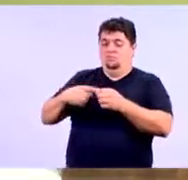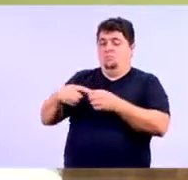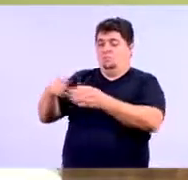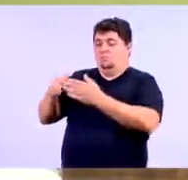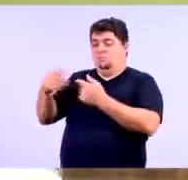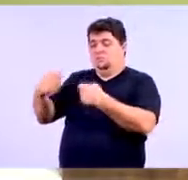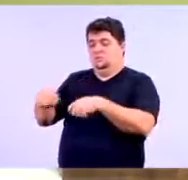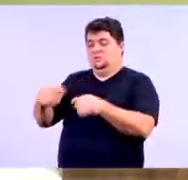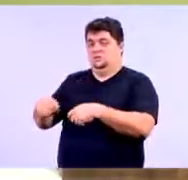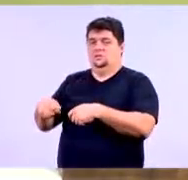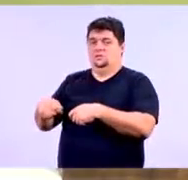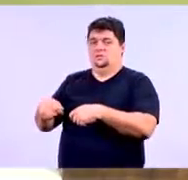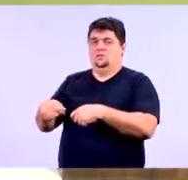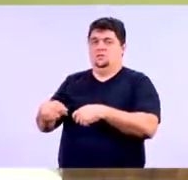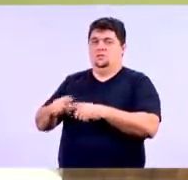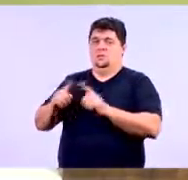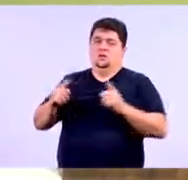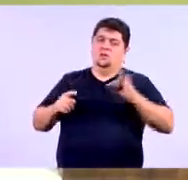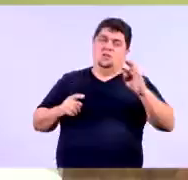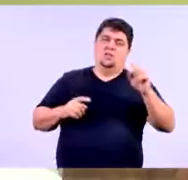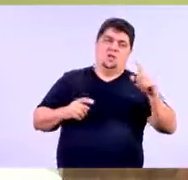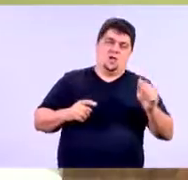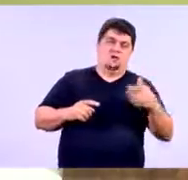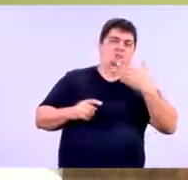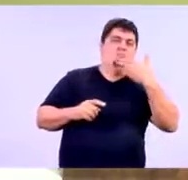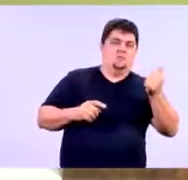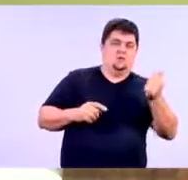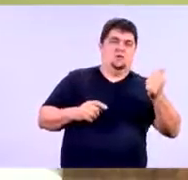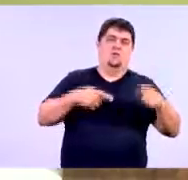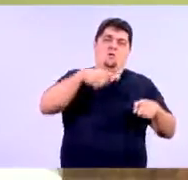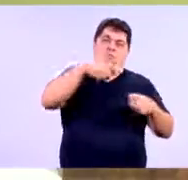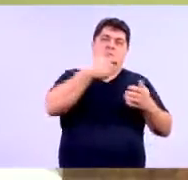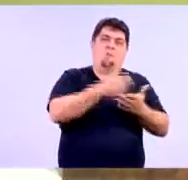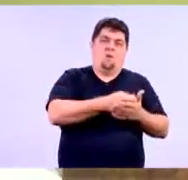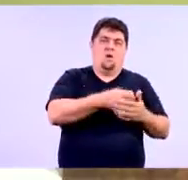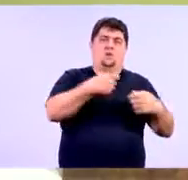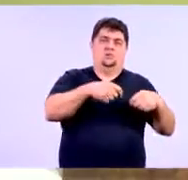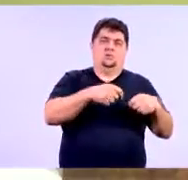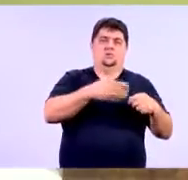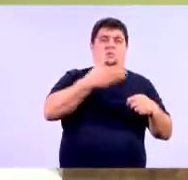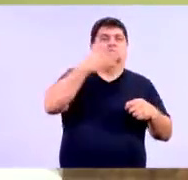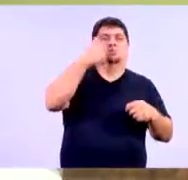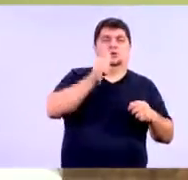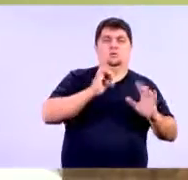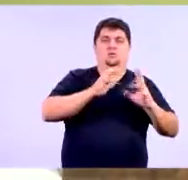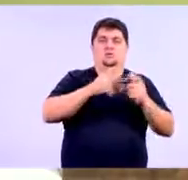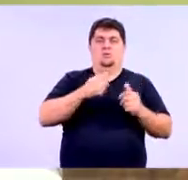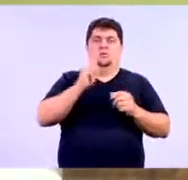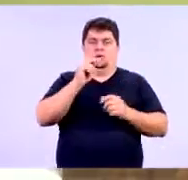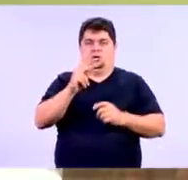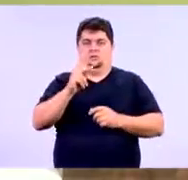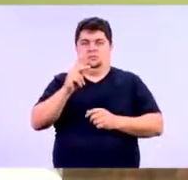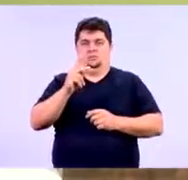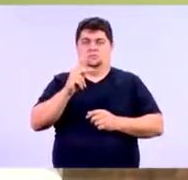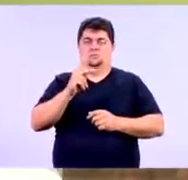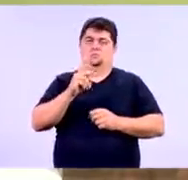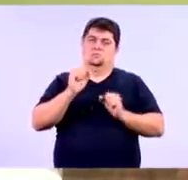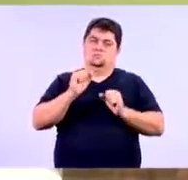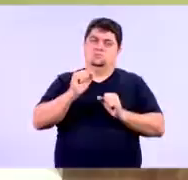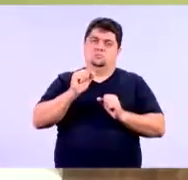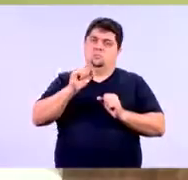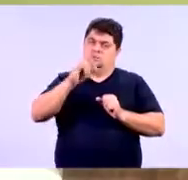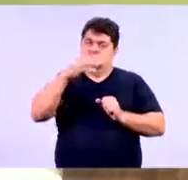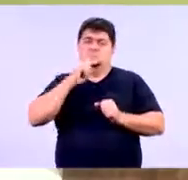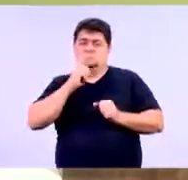arrecadar. Agora, a contribuição de melhoria, você paga porque teve alguma melhoria lá no seu local. Ok? Espero ter respondido. Qualquer